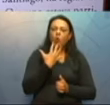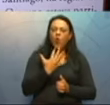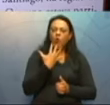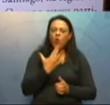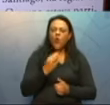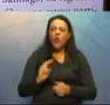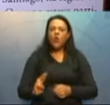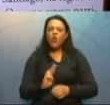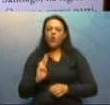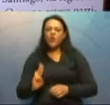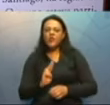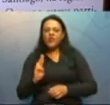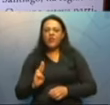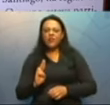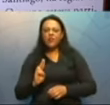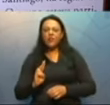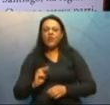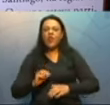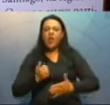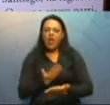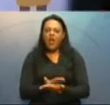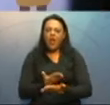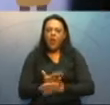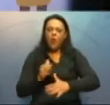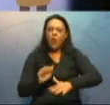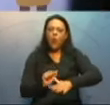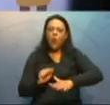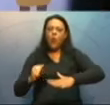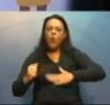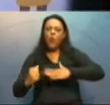do AEE, lembra?